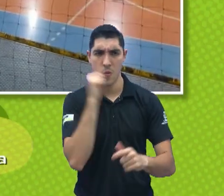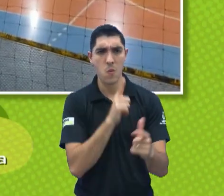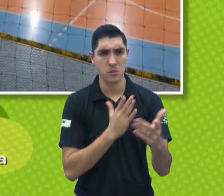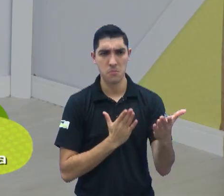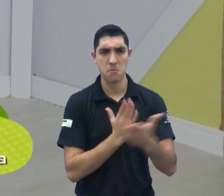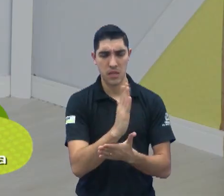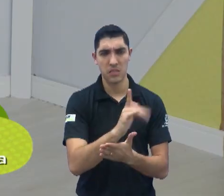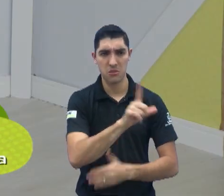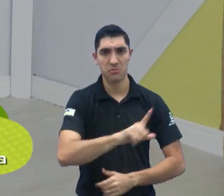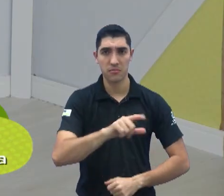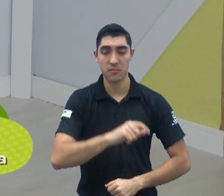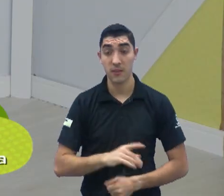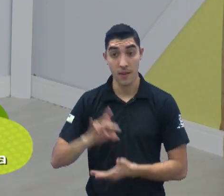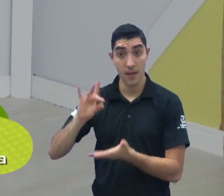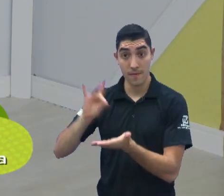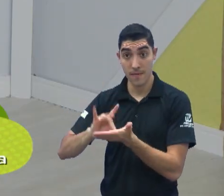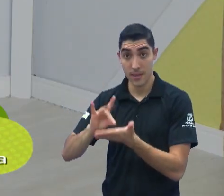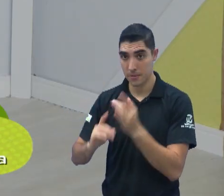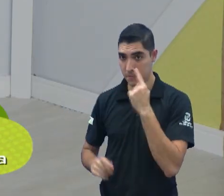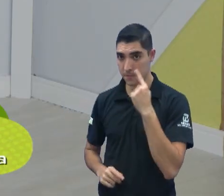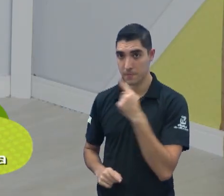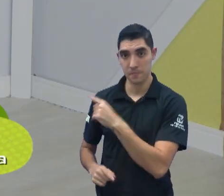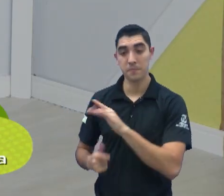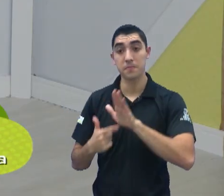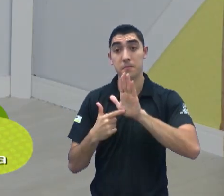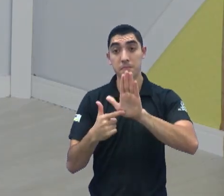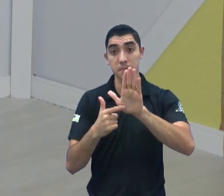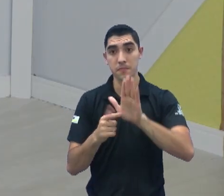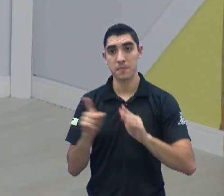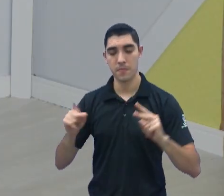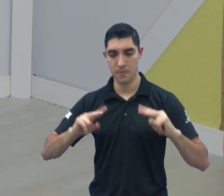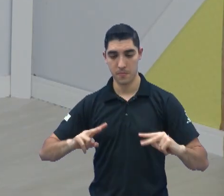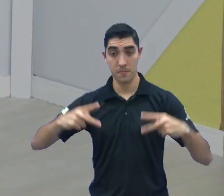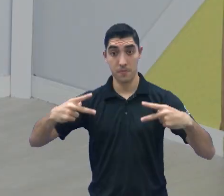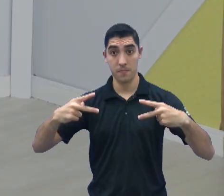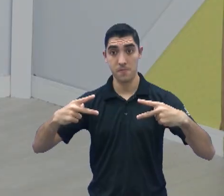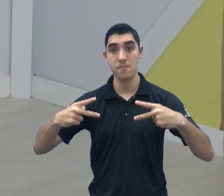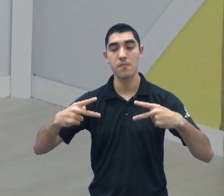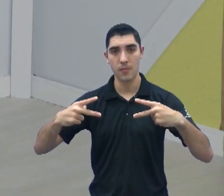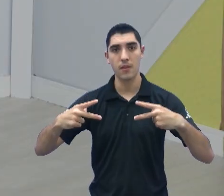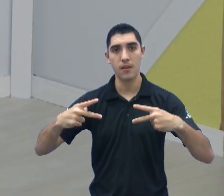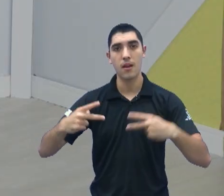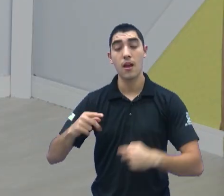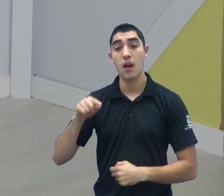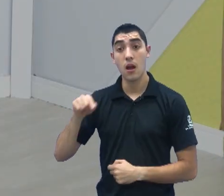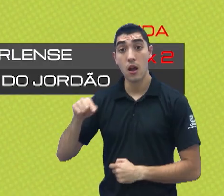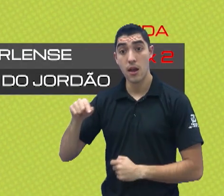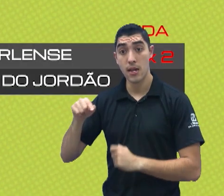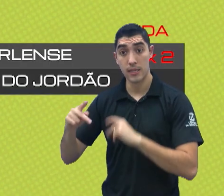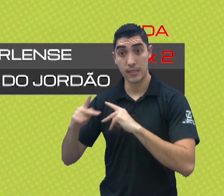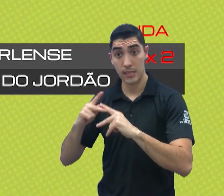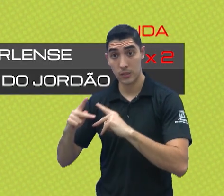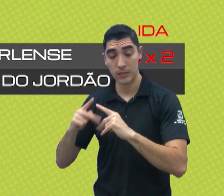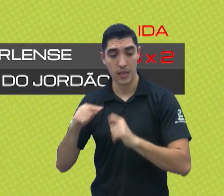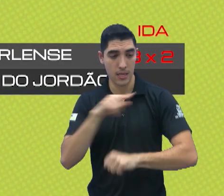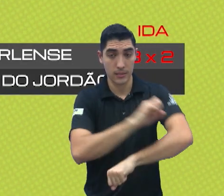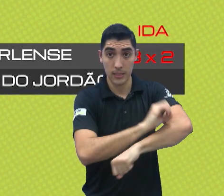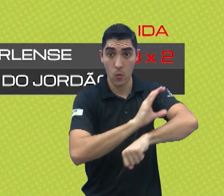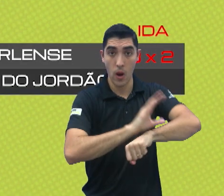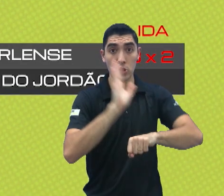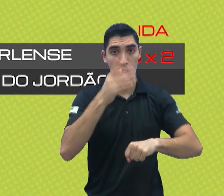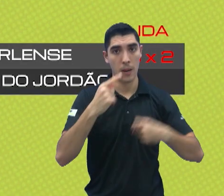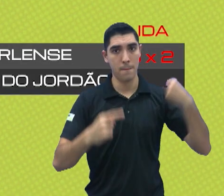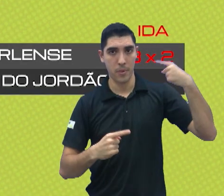São José, Vero. Sem dúvida alguma. Matheus, coloca pra gente aqui as semifinais do Campeonato Paulista. Só o São José jogou. São José e São Carlos fizeram o jogo 1. O jogo